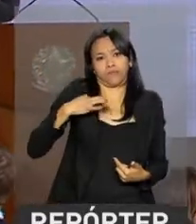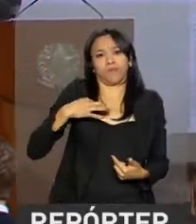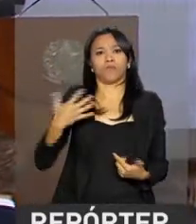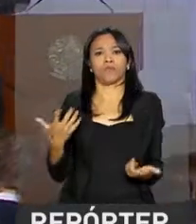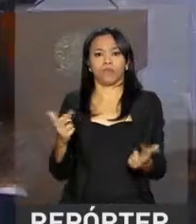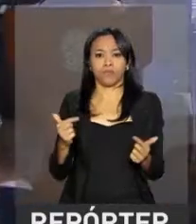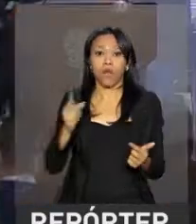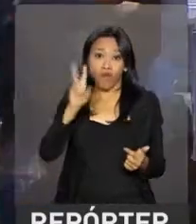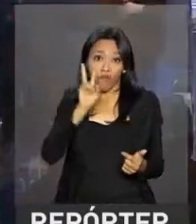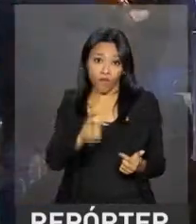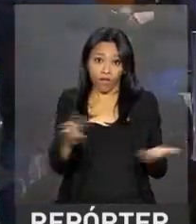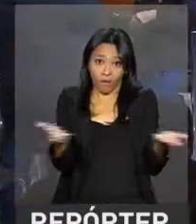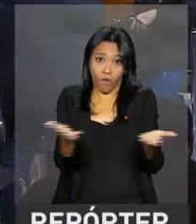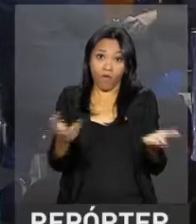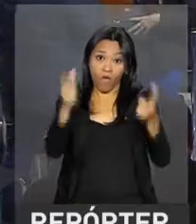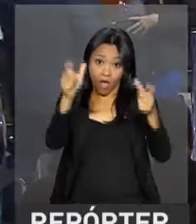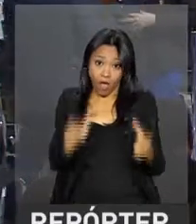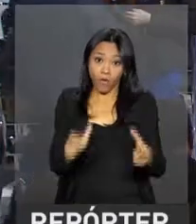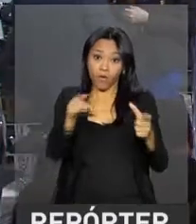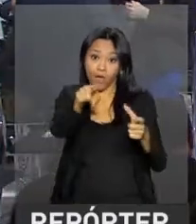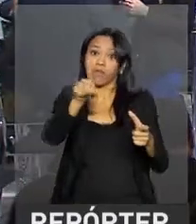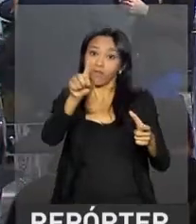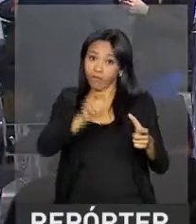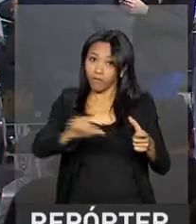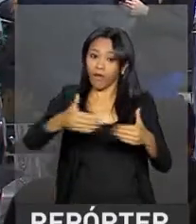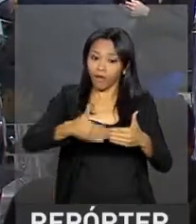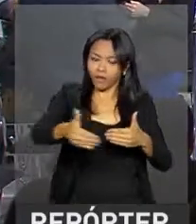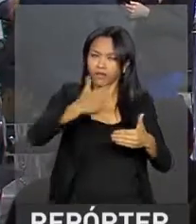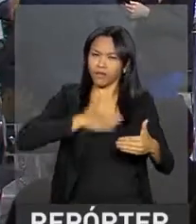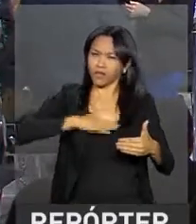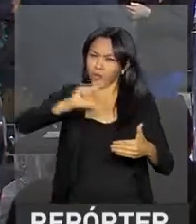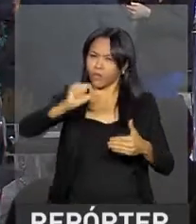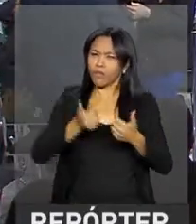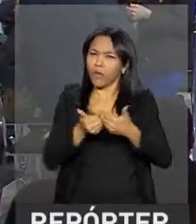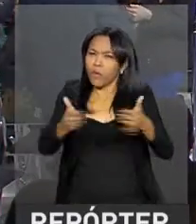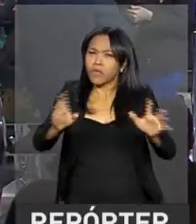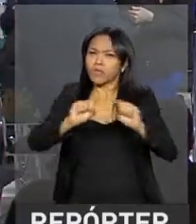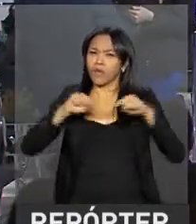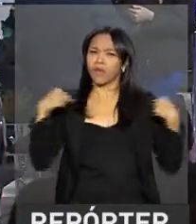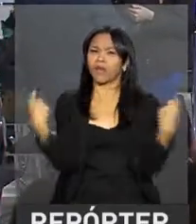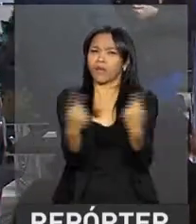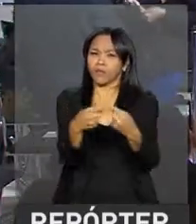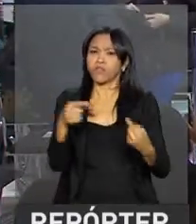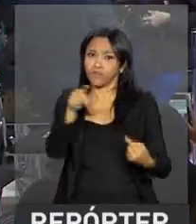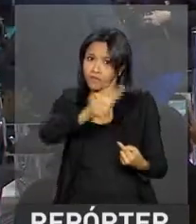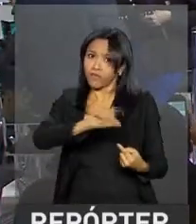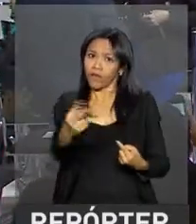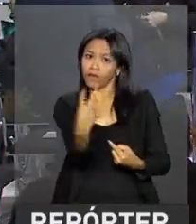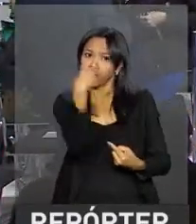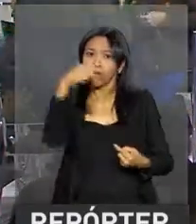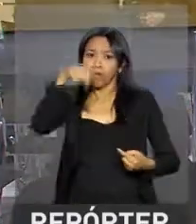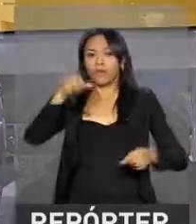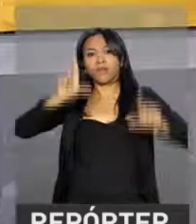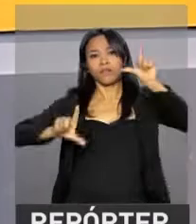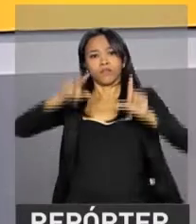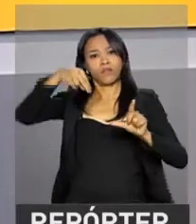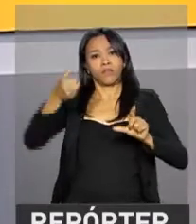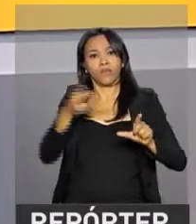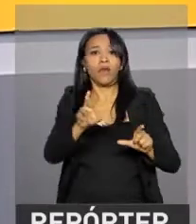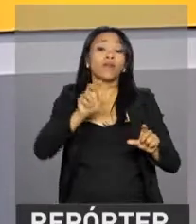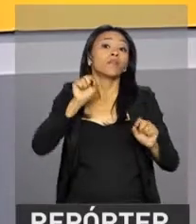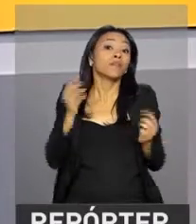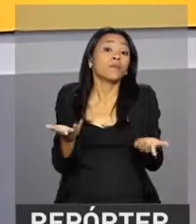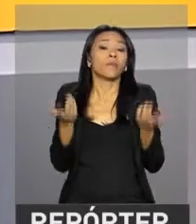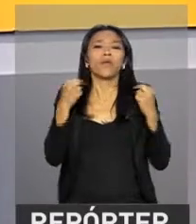vendo agora imagens ao vivo de onde será realizada a cerimônia que você vai acompanhar aqui na nbr o programa nacional do